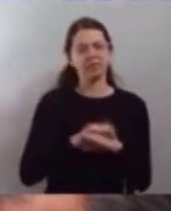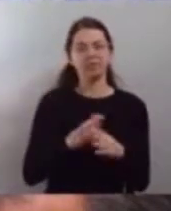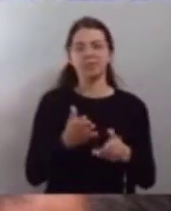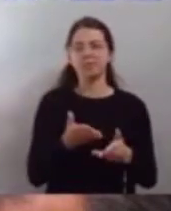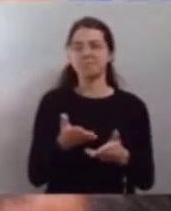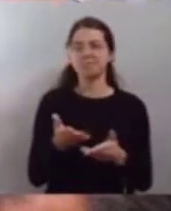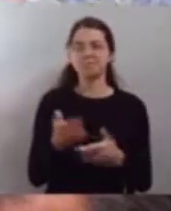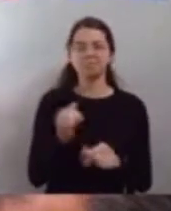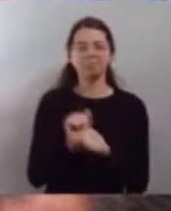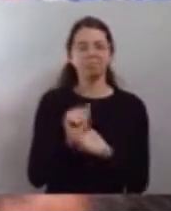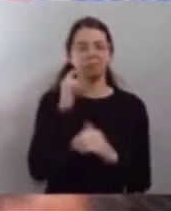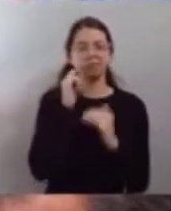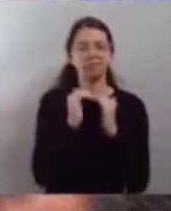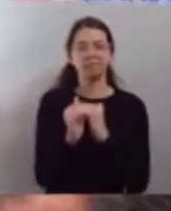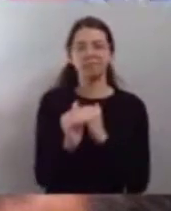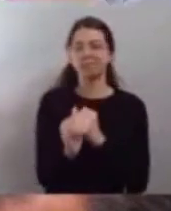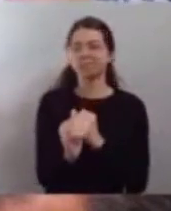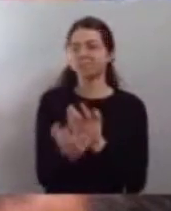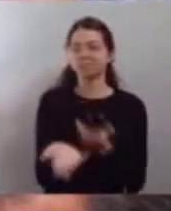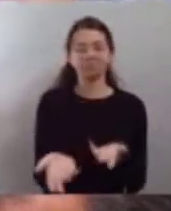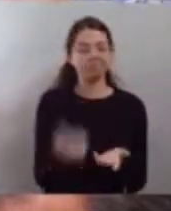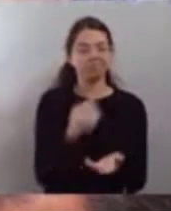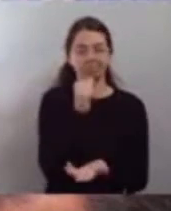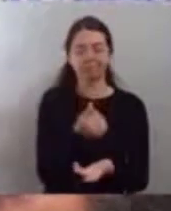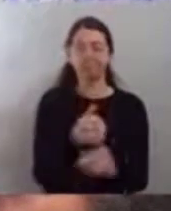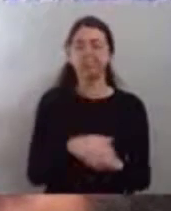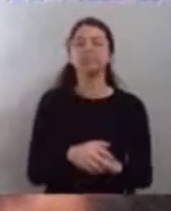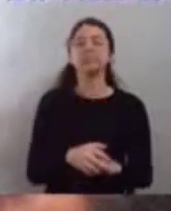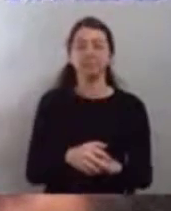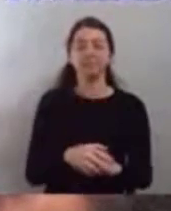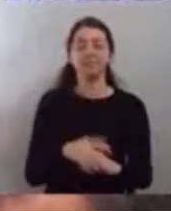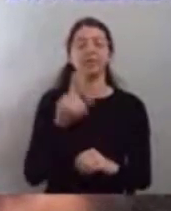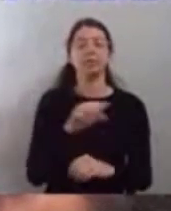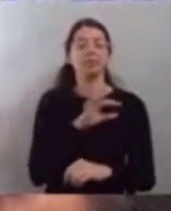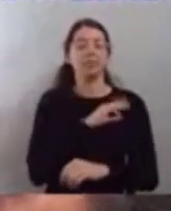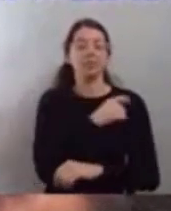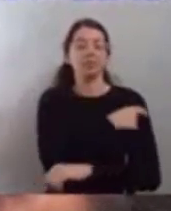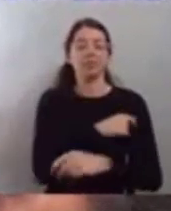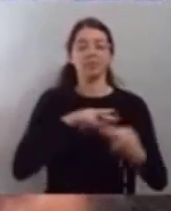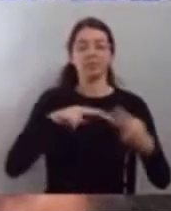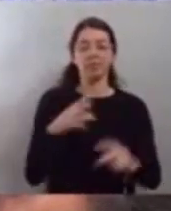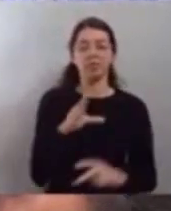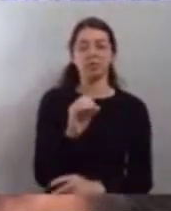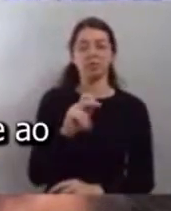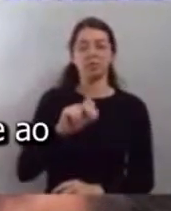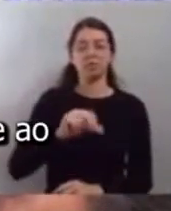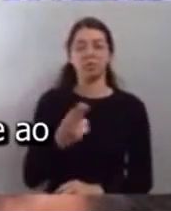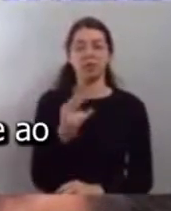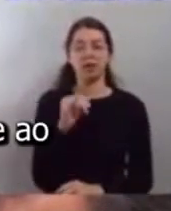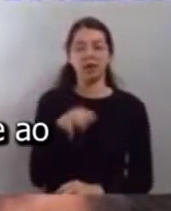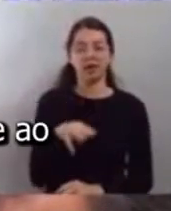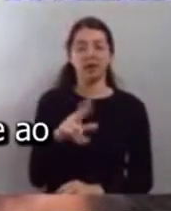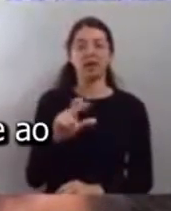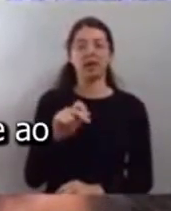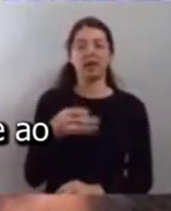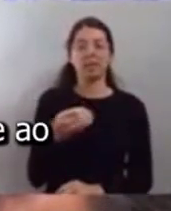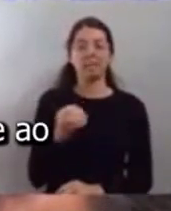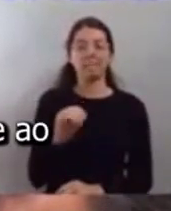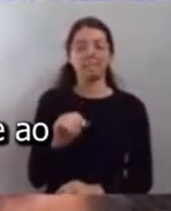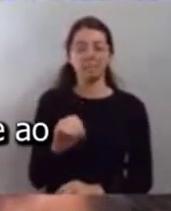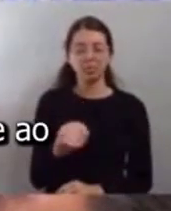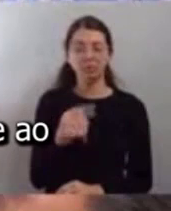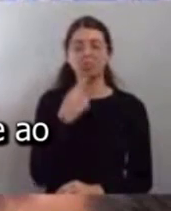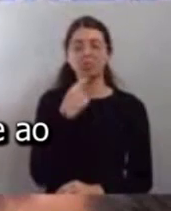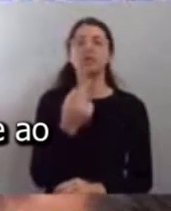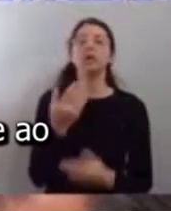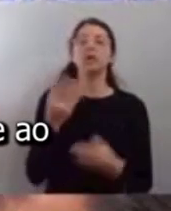da empresa também o senhor Vereador na altura Joaquim Raposo na mesma reunião referiu a propósito ter lido o relatório do fiscal único